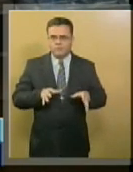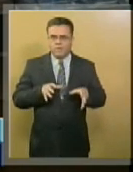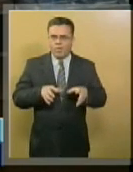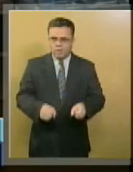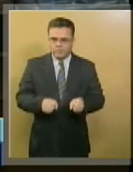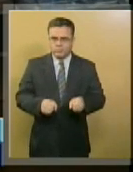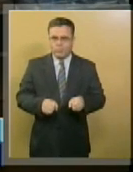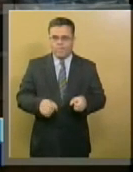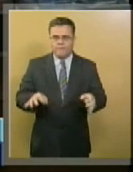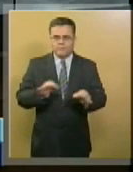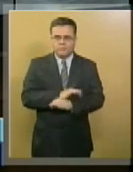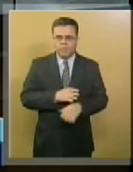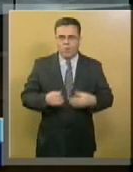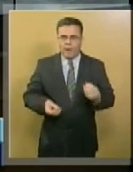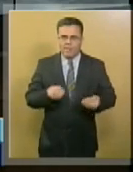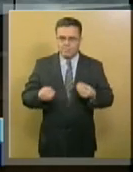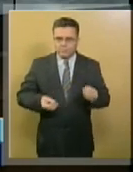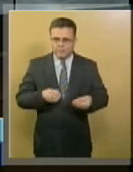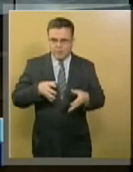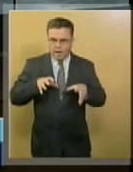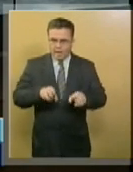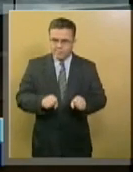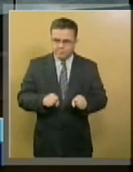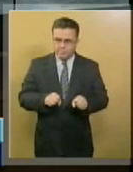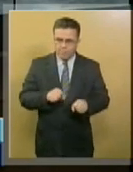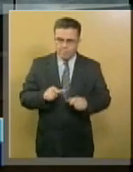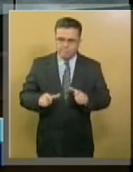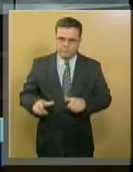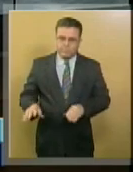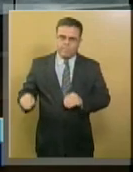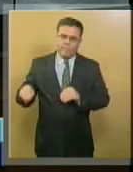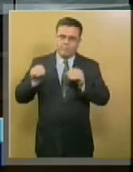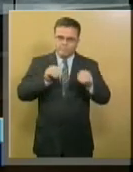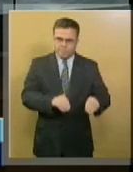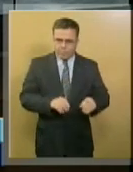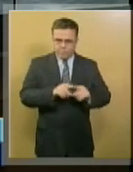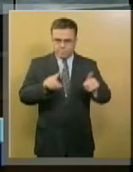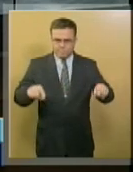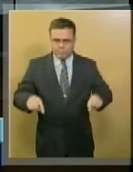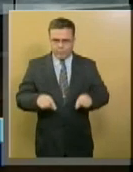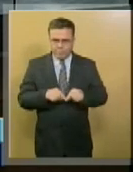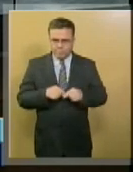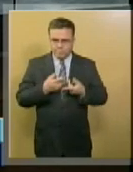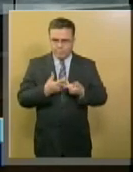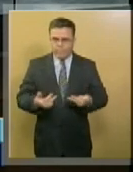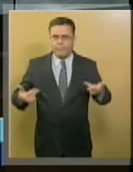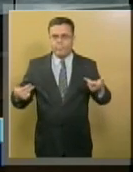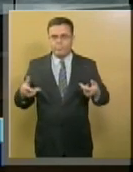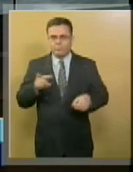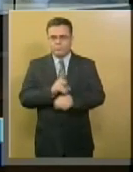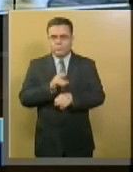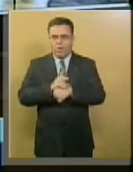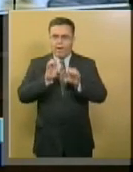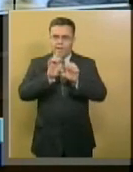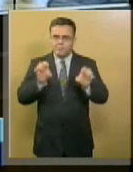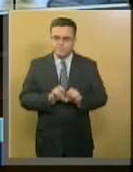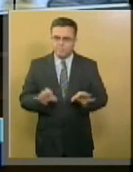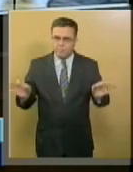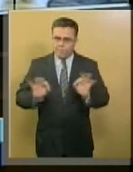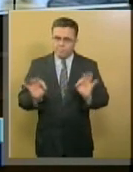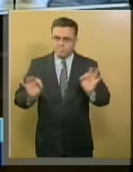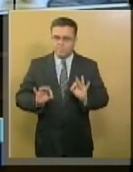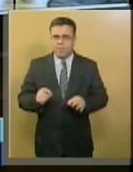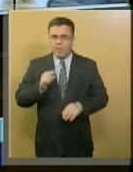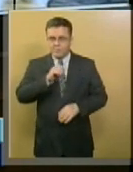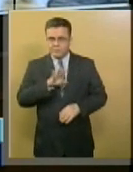Agora vamos à apreensão. Esses animais são apreendidos, senhores, são levados para currais municipais, sem nenhuma estrutura. Eu vou citar o caso de